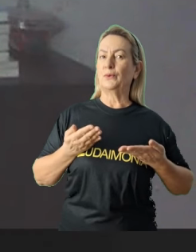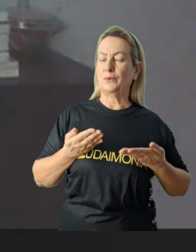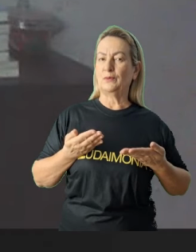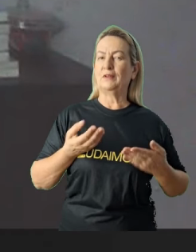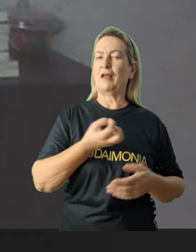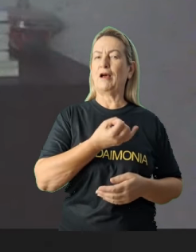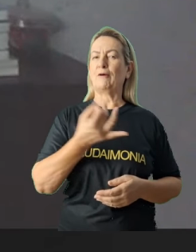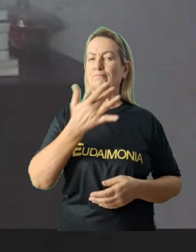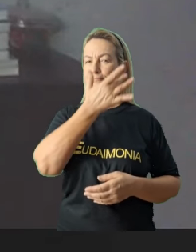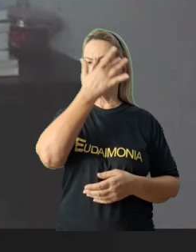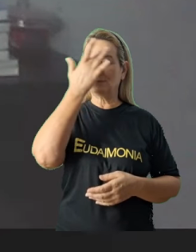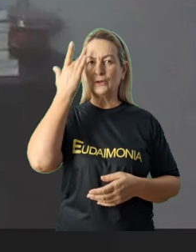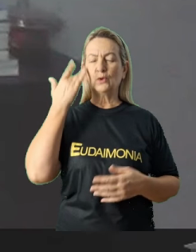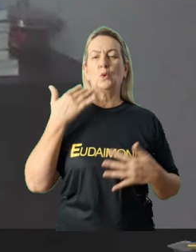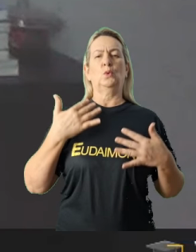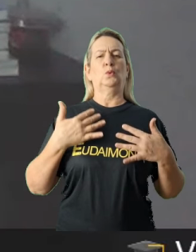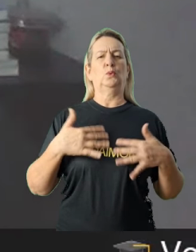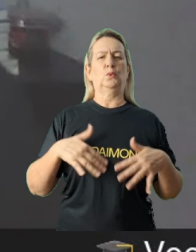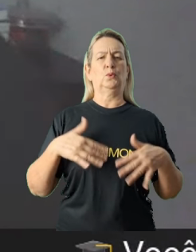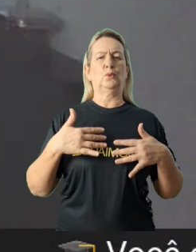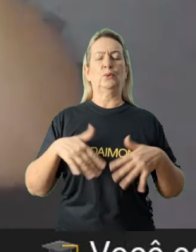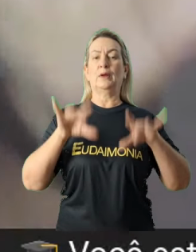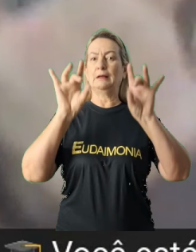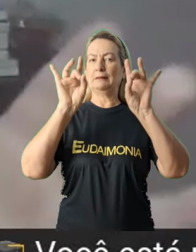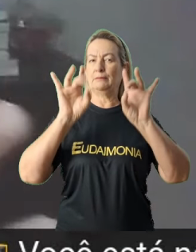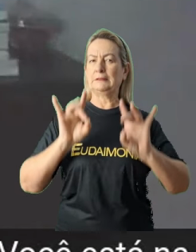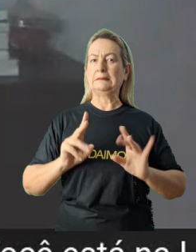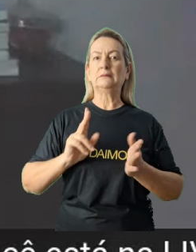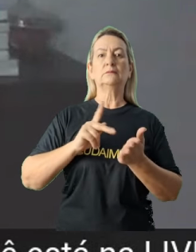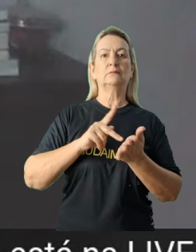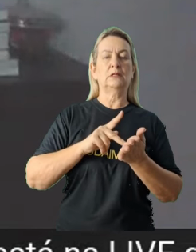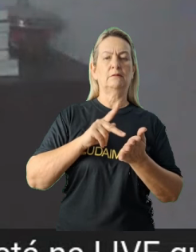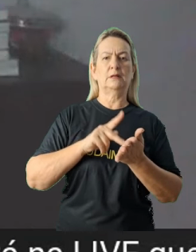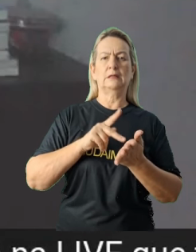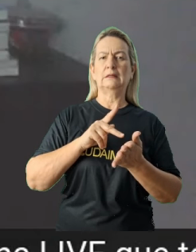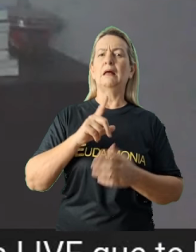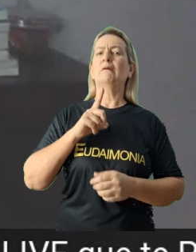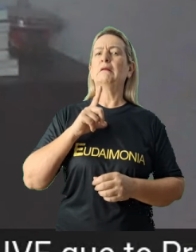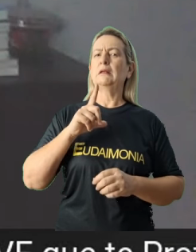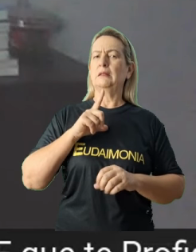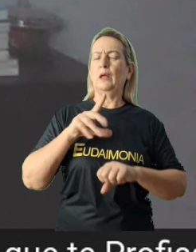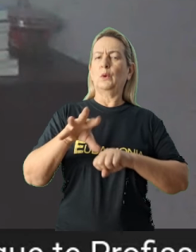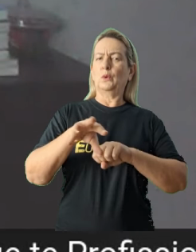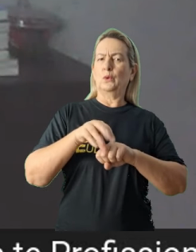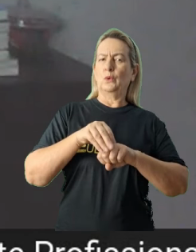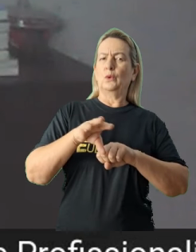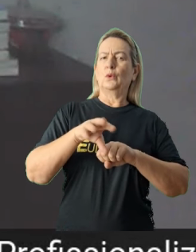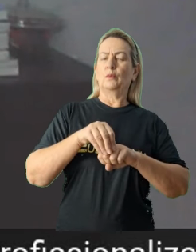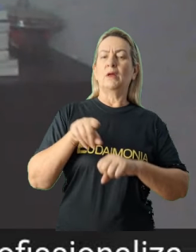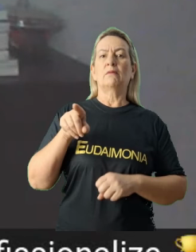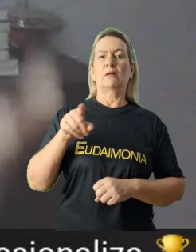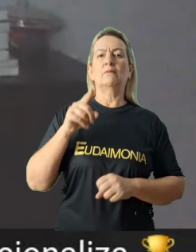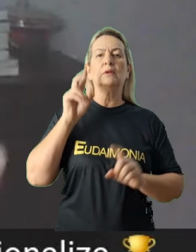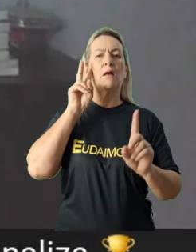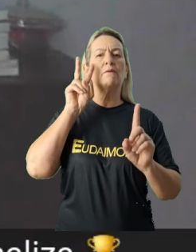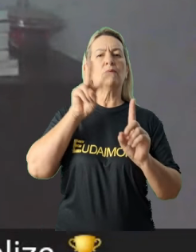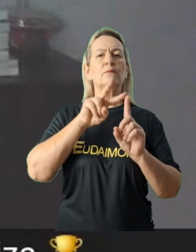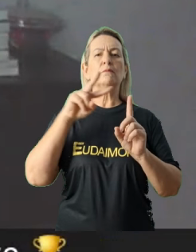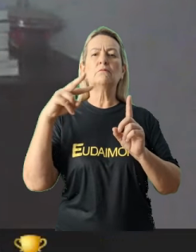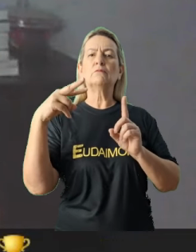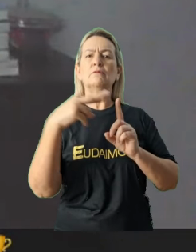trouxe uma galerinha extremamente para lá de especial, com uma grande bagagem, né? Que vai trazer os seus pontos